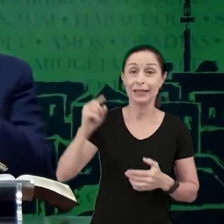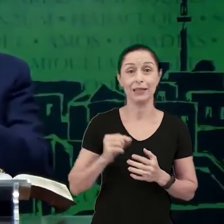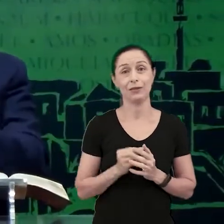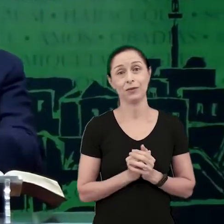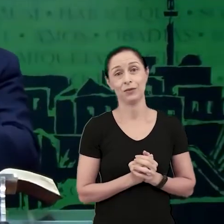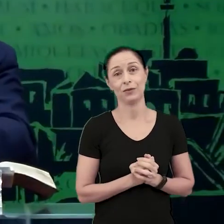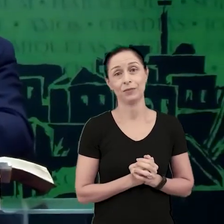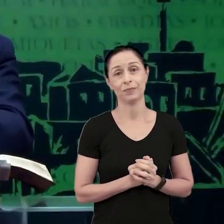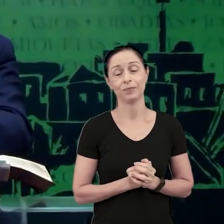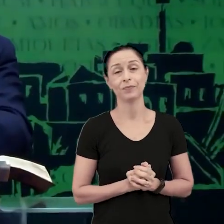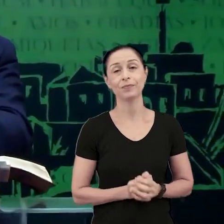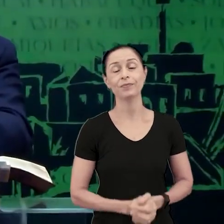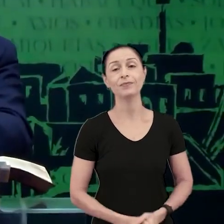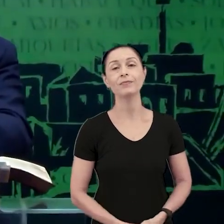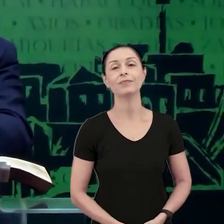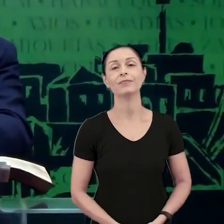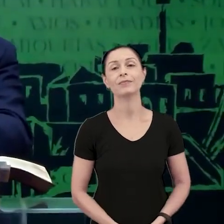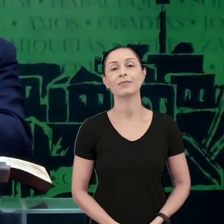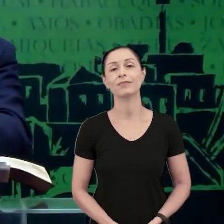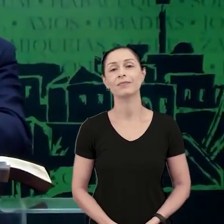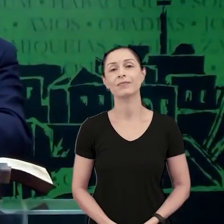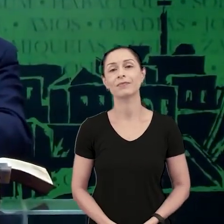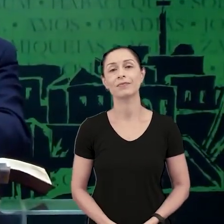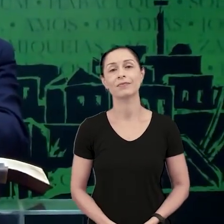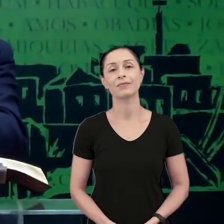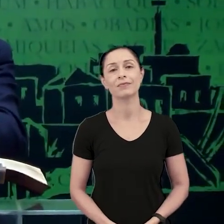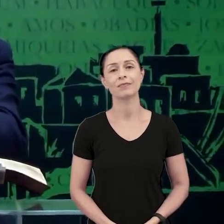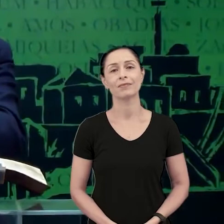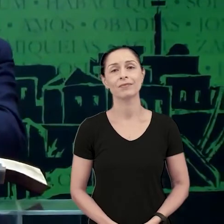aspecto muito importante aqui.